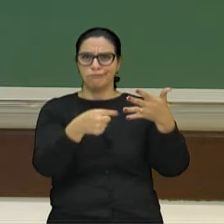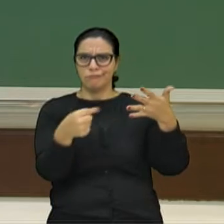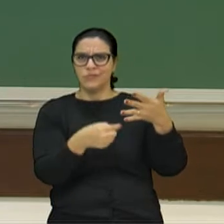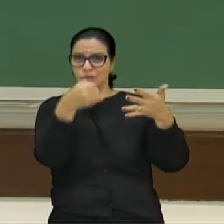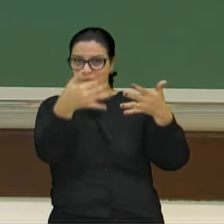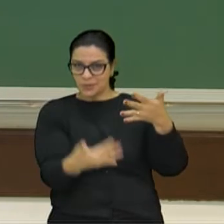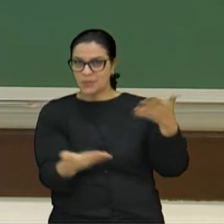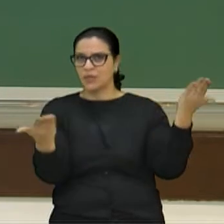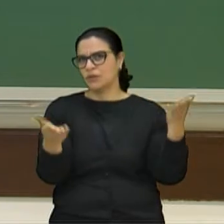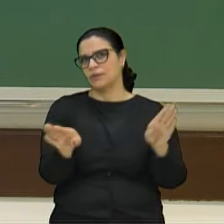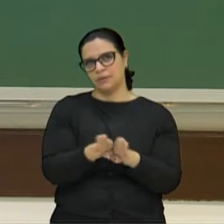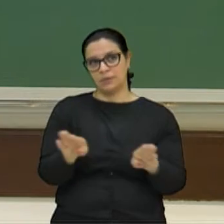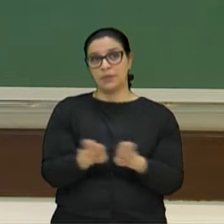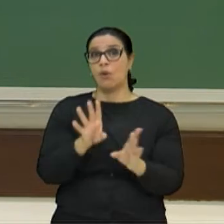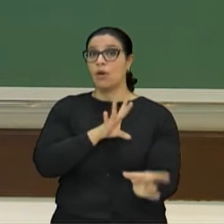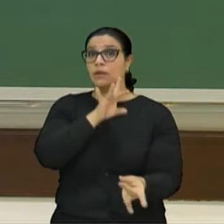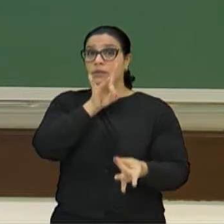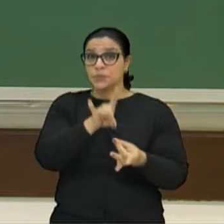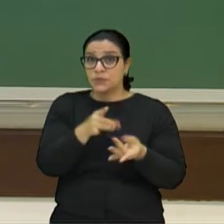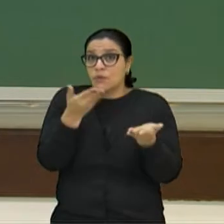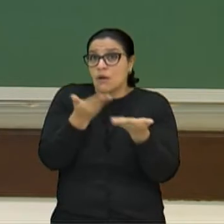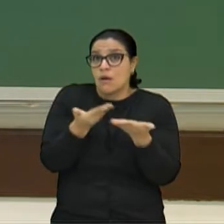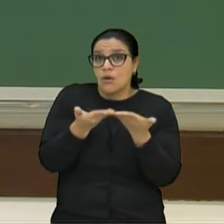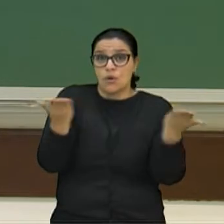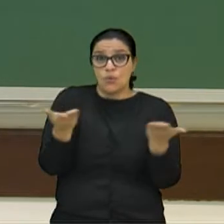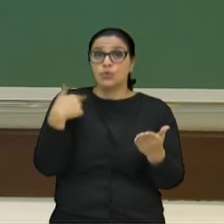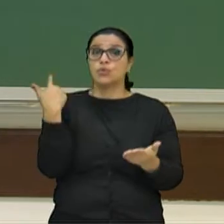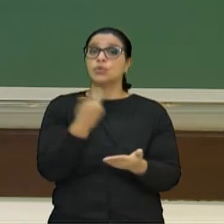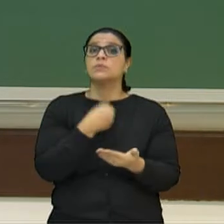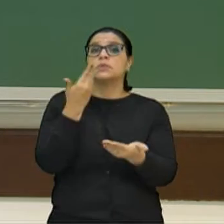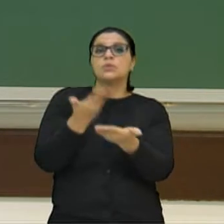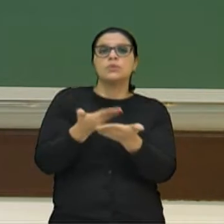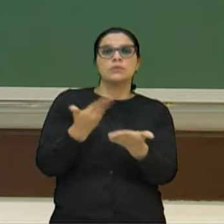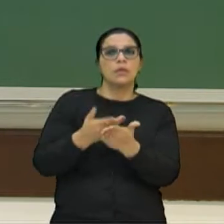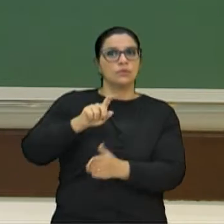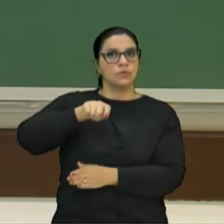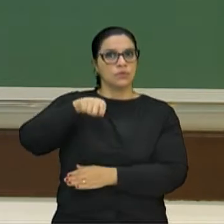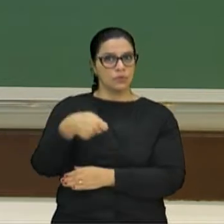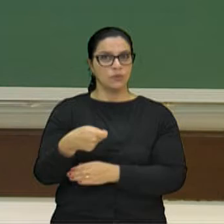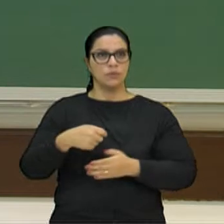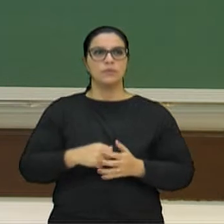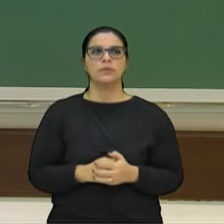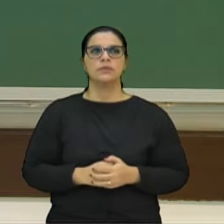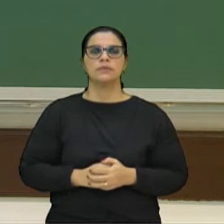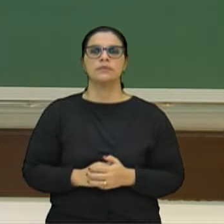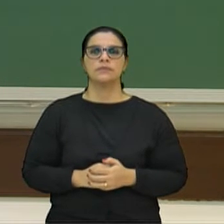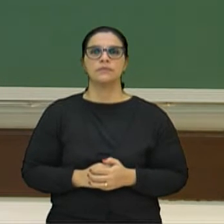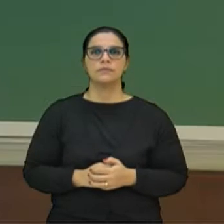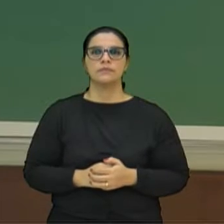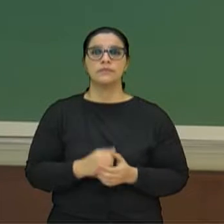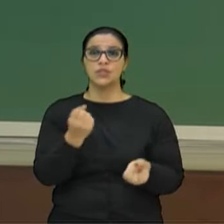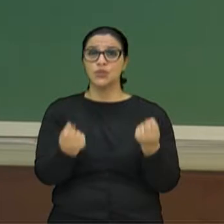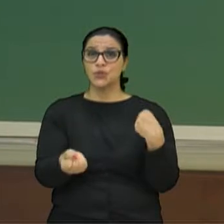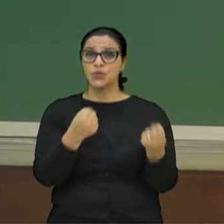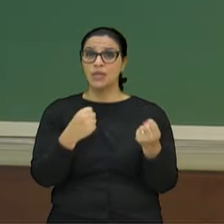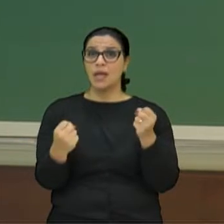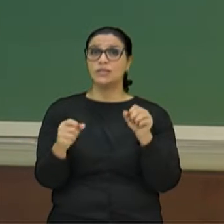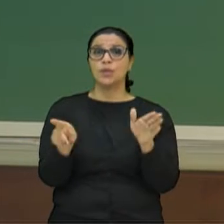para vocês. Então, especificamente nesta aula de hoje, nós vamos estar falando sobre a ginástica